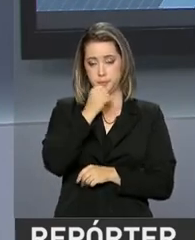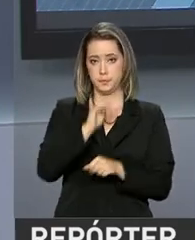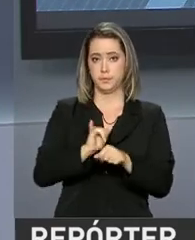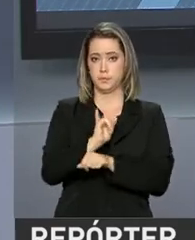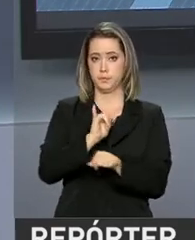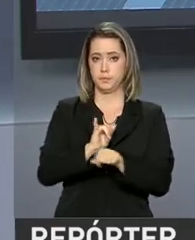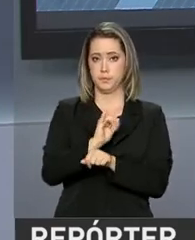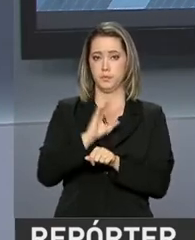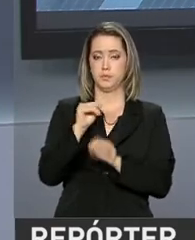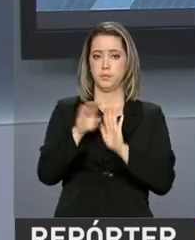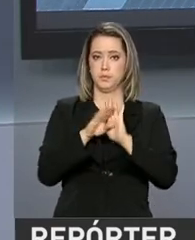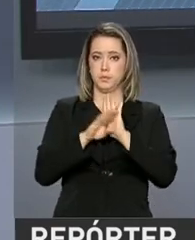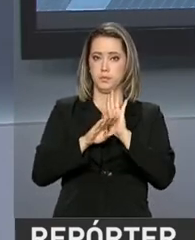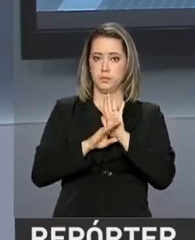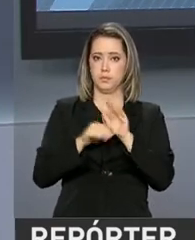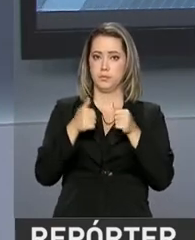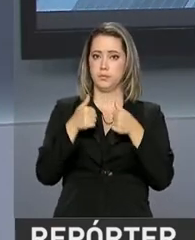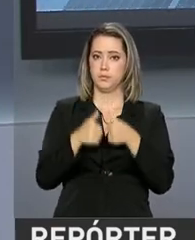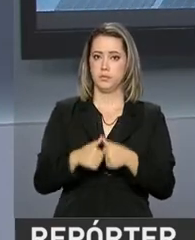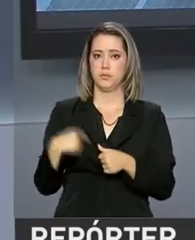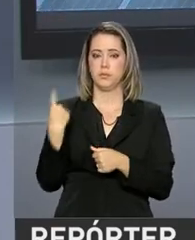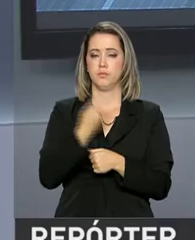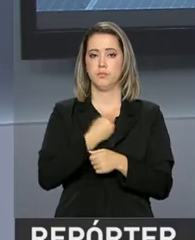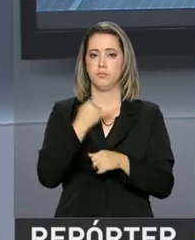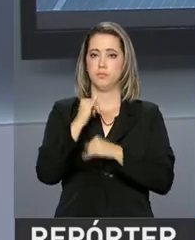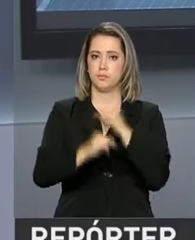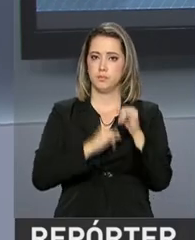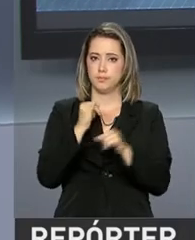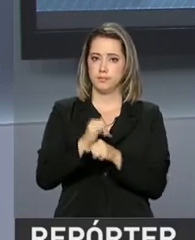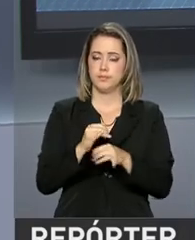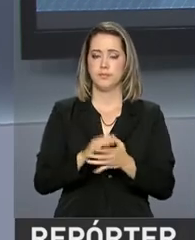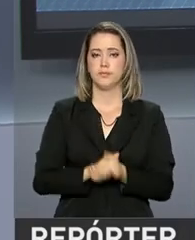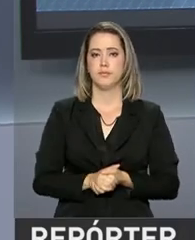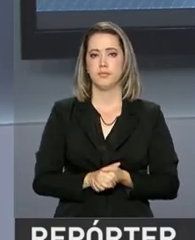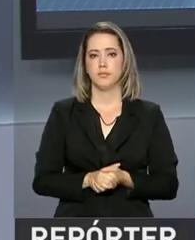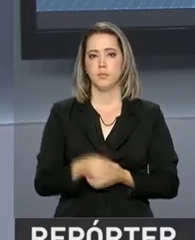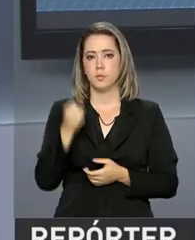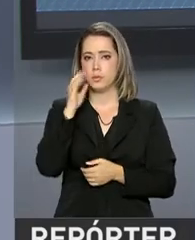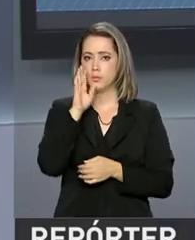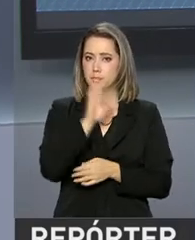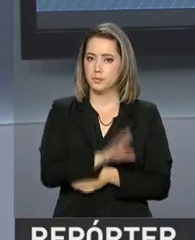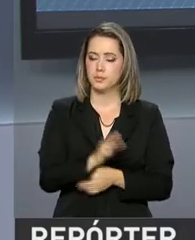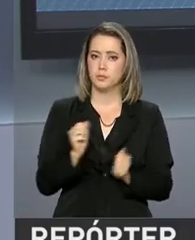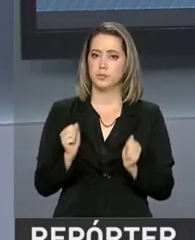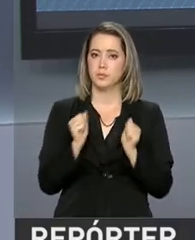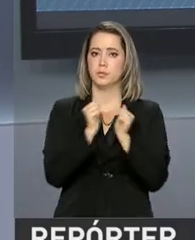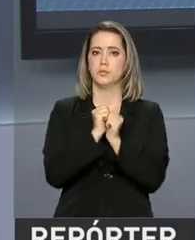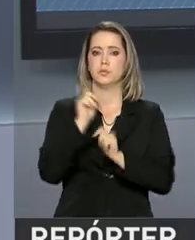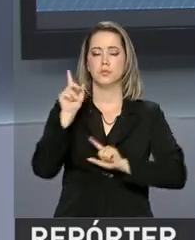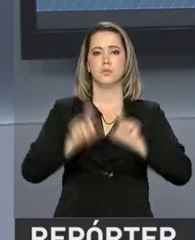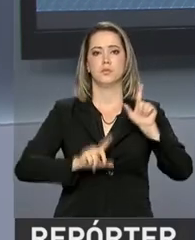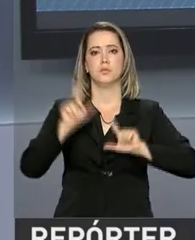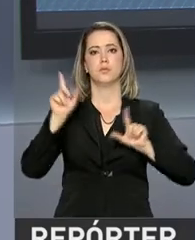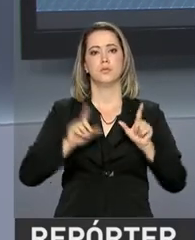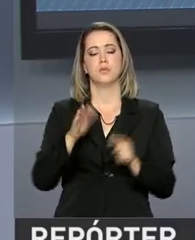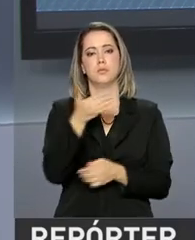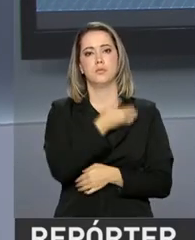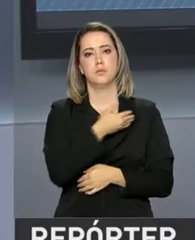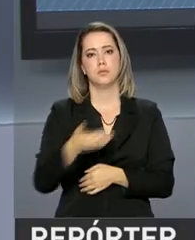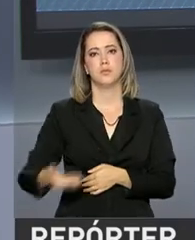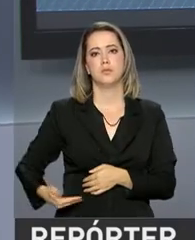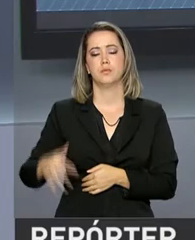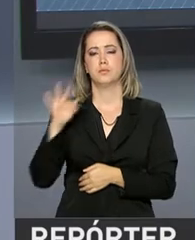no youtube toda a programação também está em nossa página na internet uma boa tarde pra você e continue com a gente aqui na